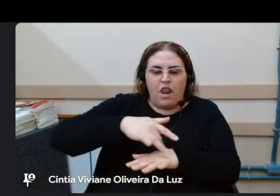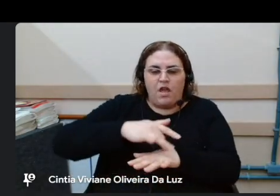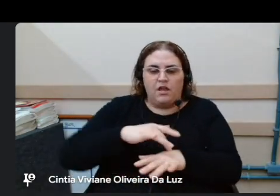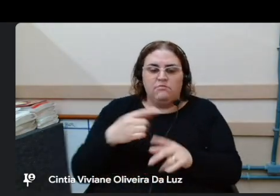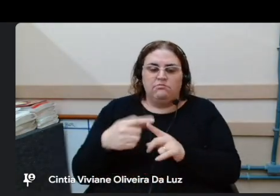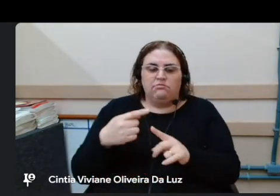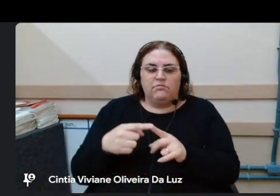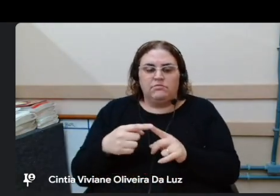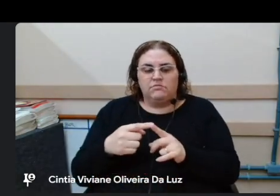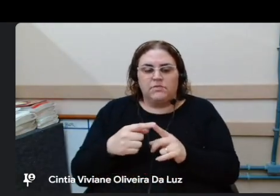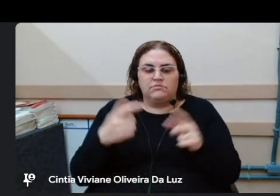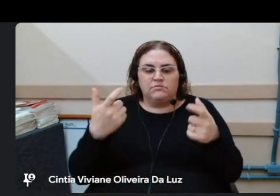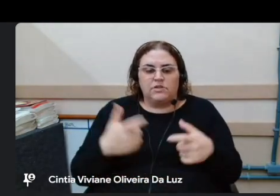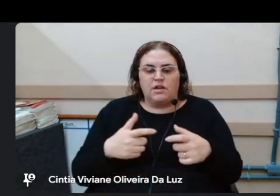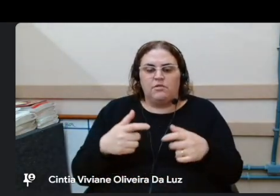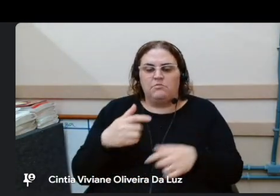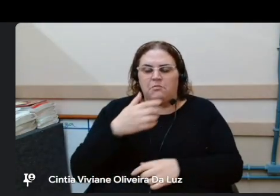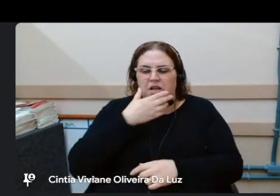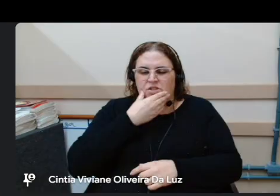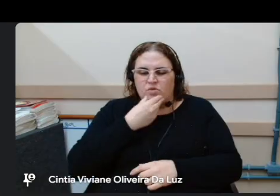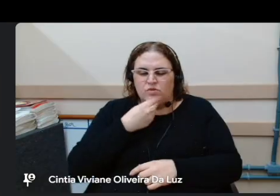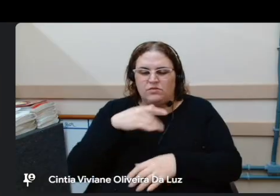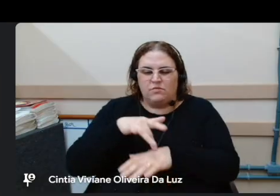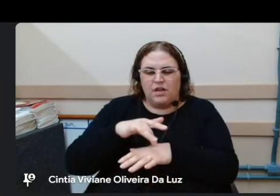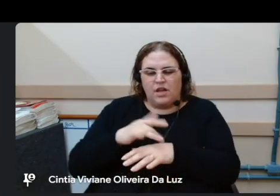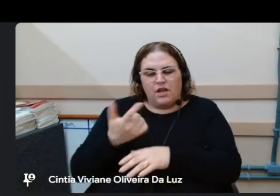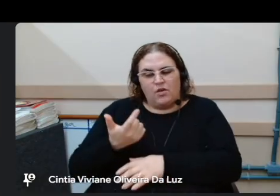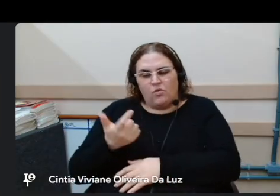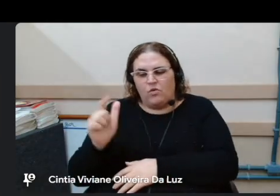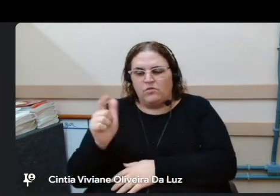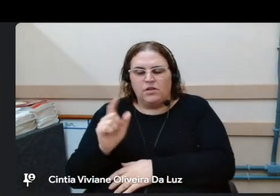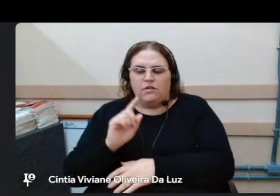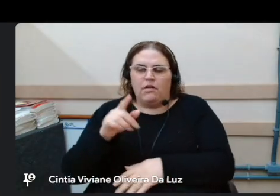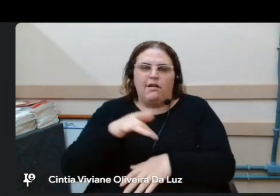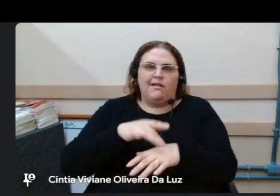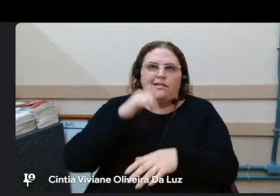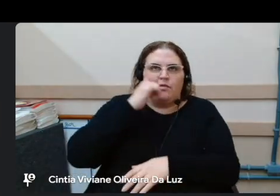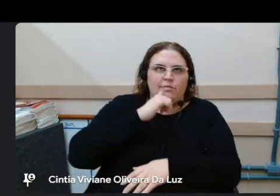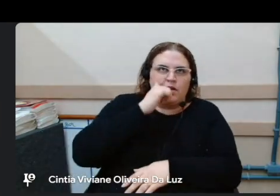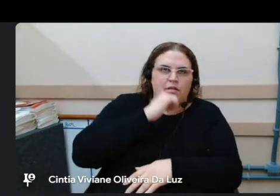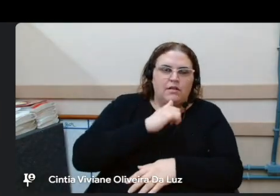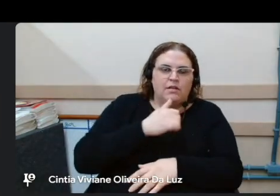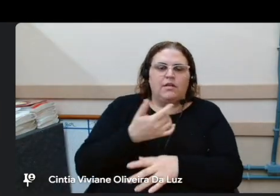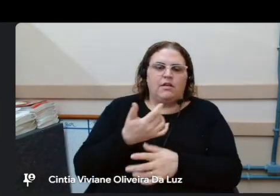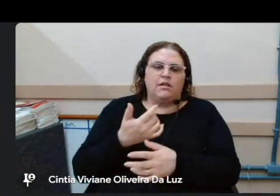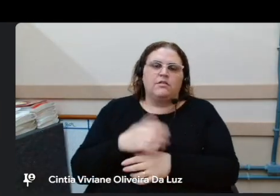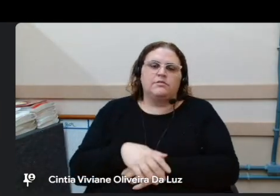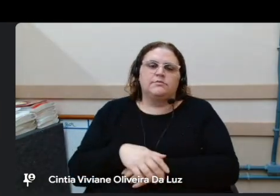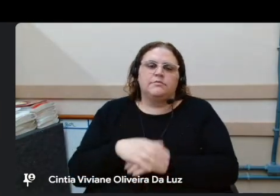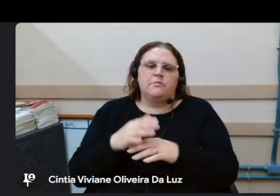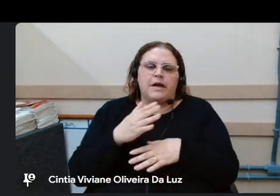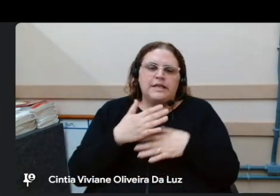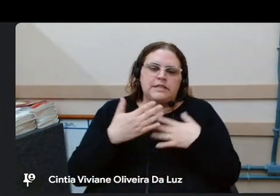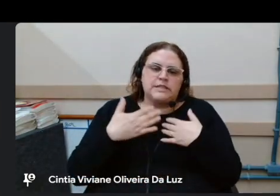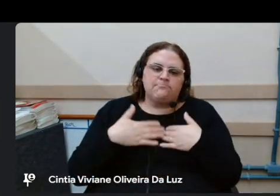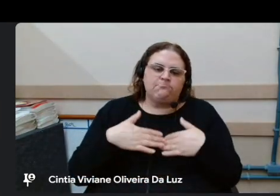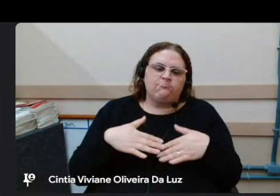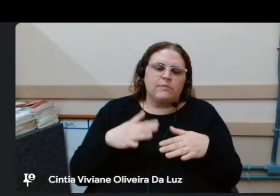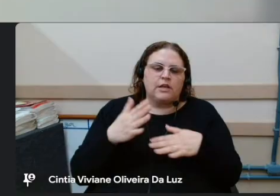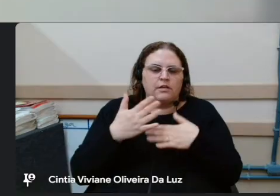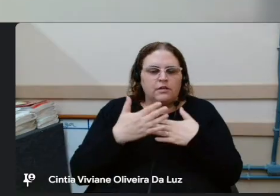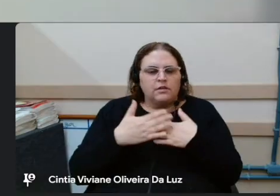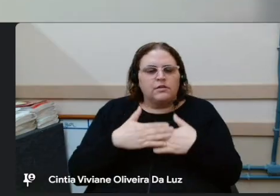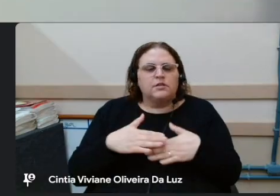balê porque e o o lugar masculino do balê era outro que não era o da Bailarina mais feminina e